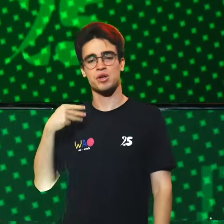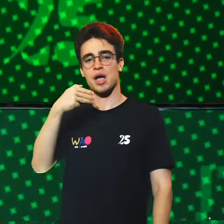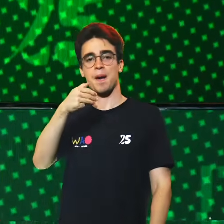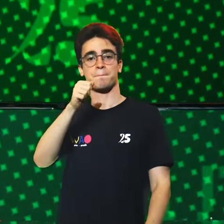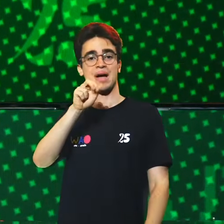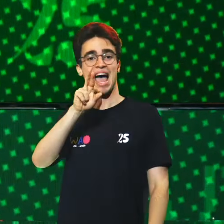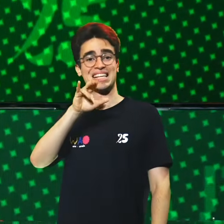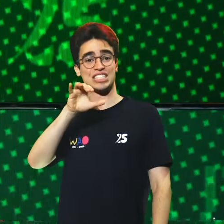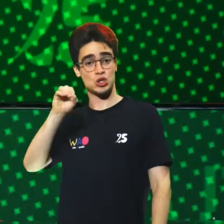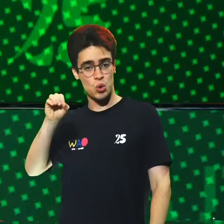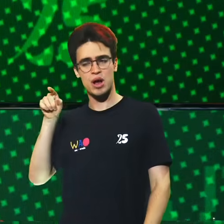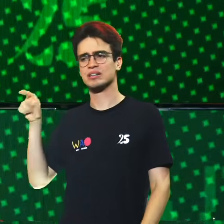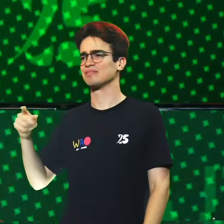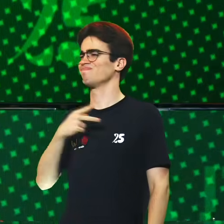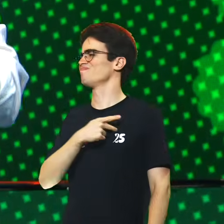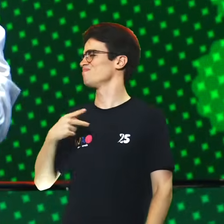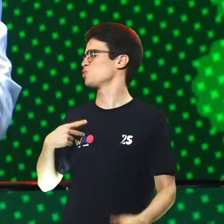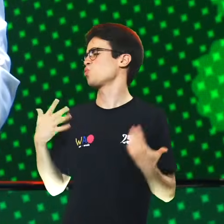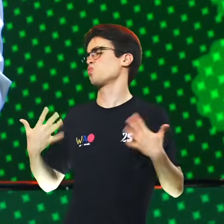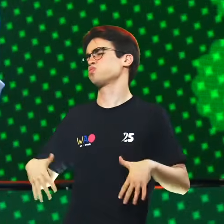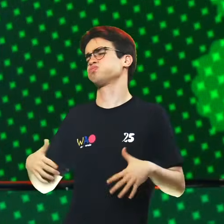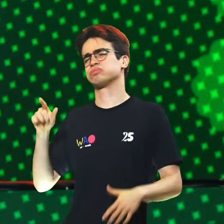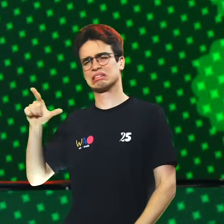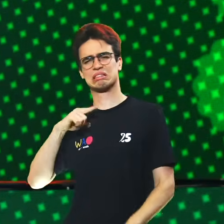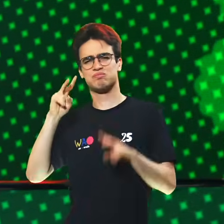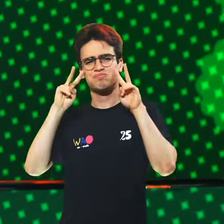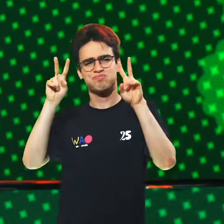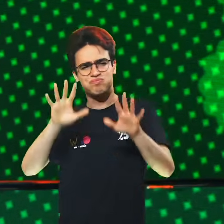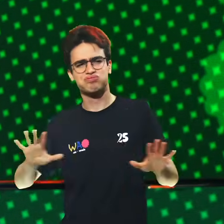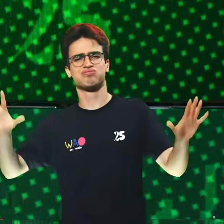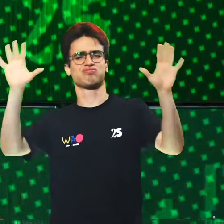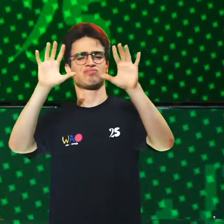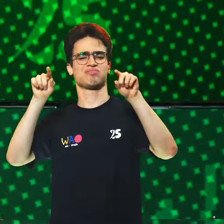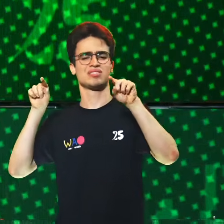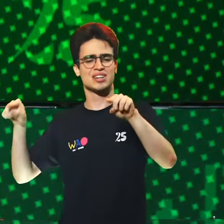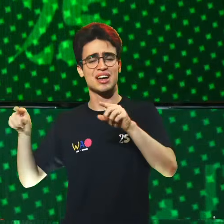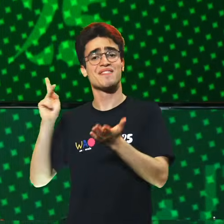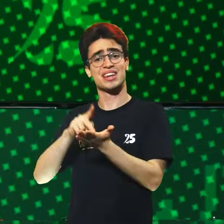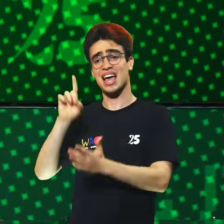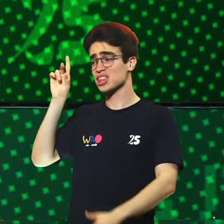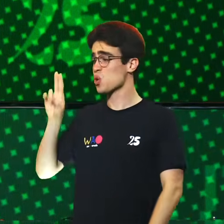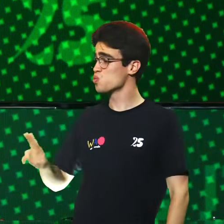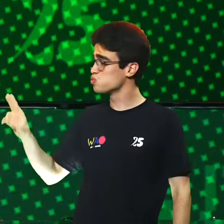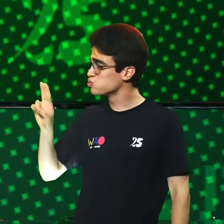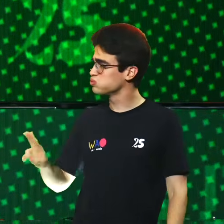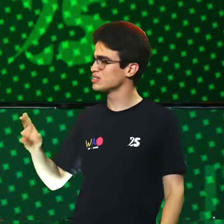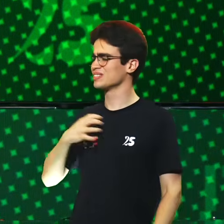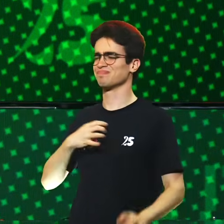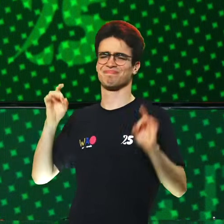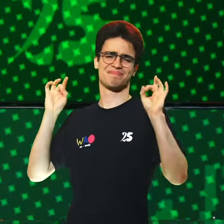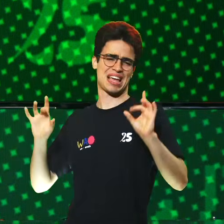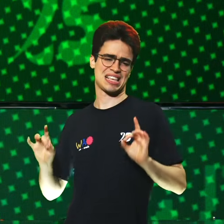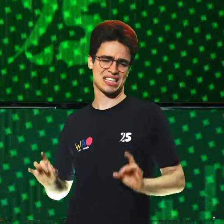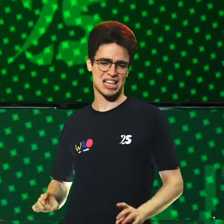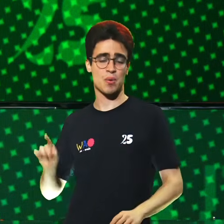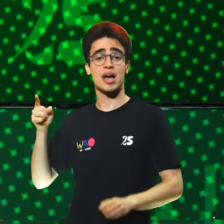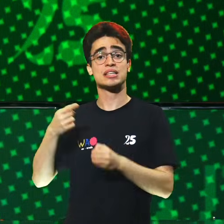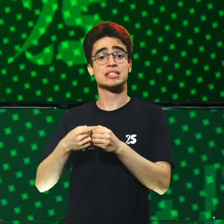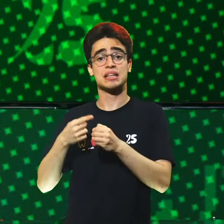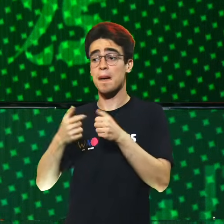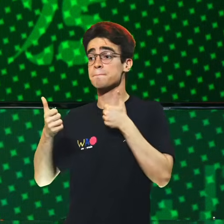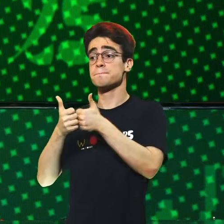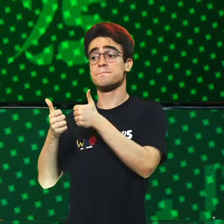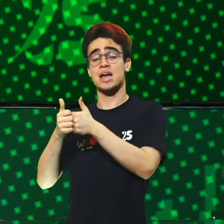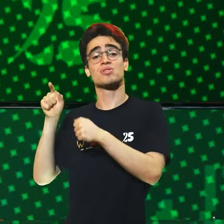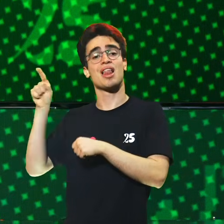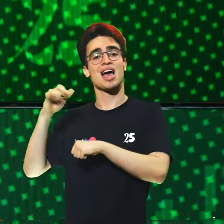Márcio, ele é um homem visionário, e Deus tem usado de maneira muito especial na cidade aqui perto, São